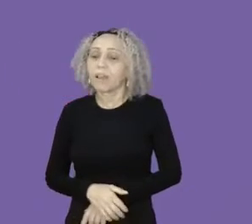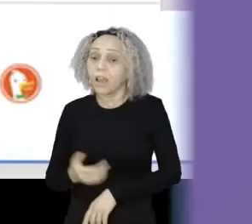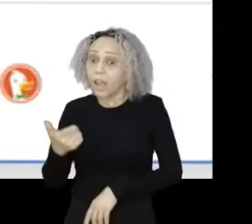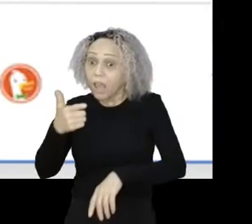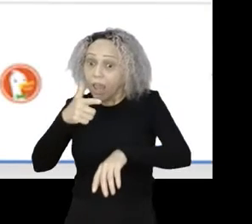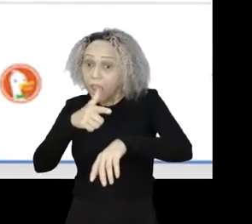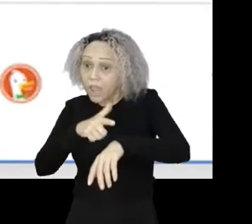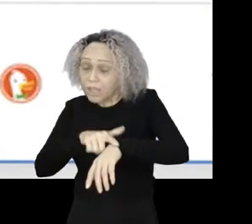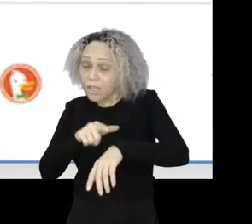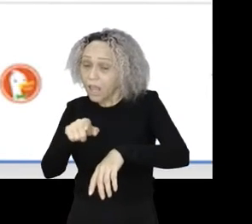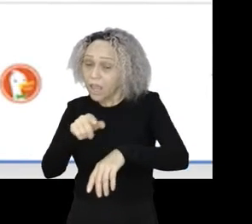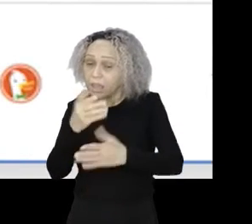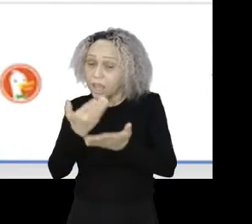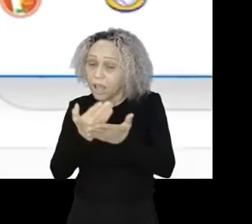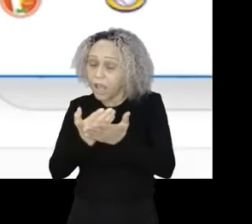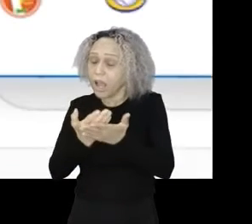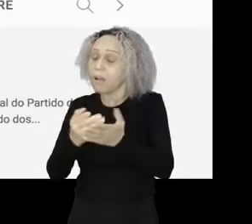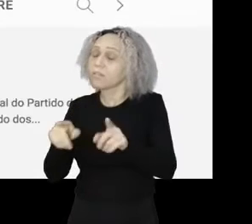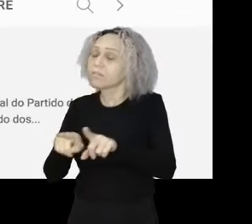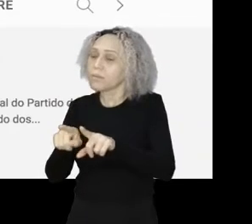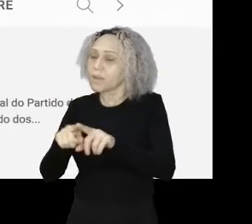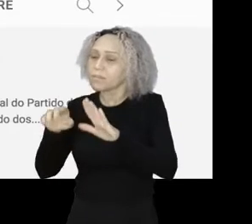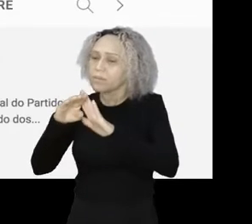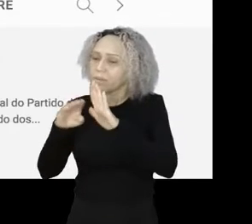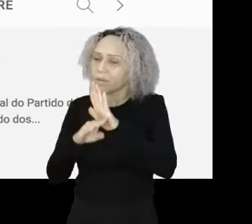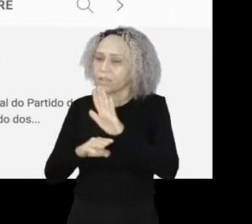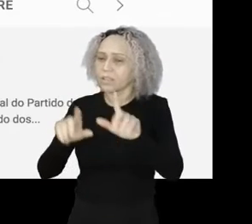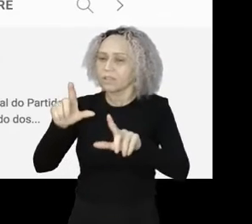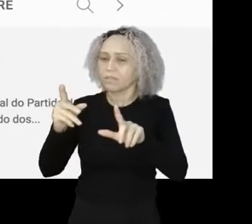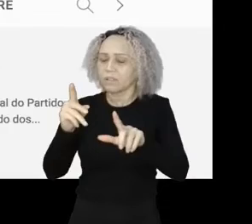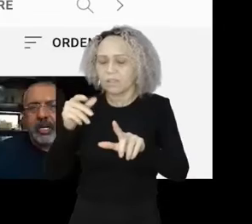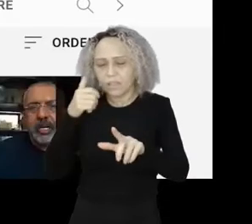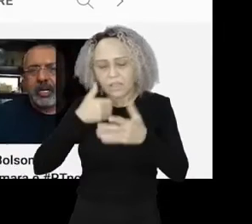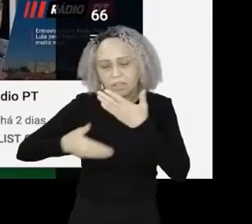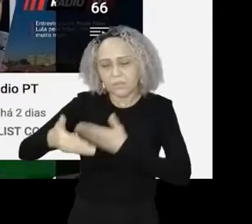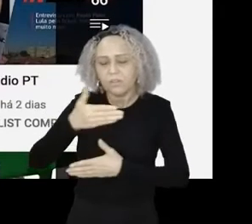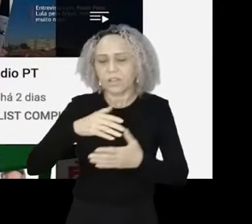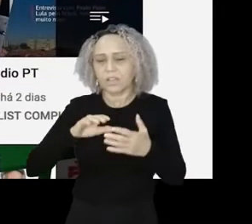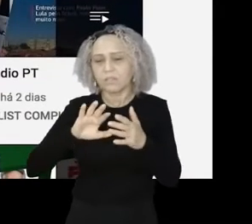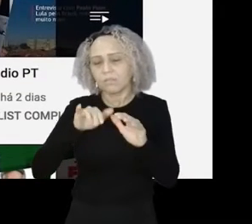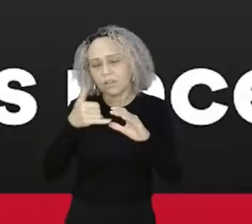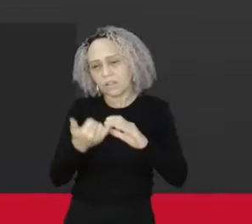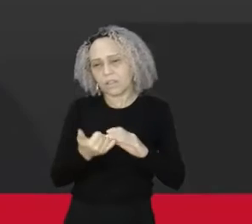Reveja esta e outras aulas na playlist TV Elas por Elas Formação, no canal da